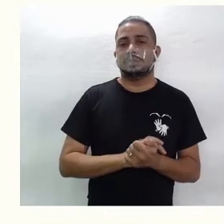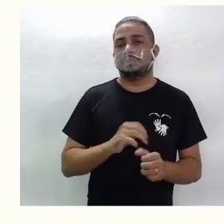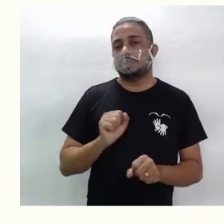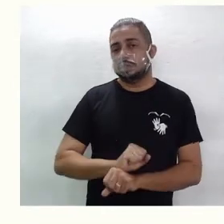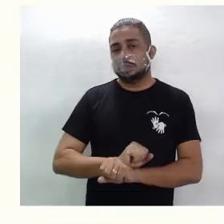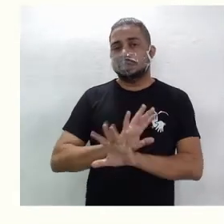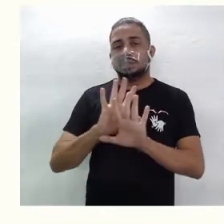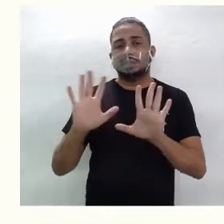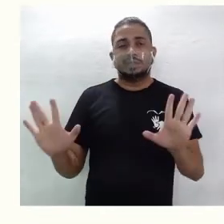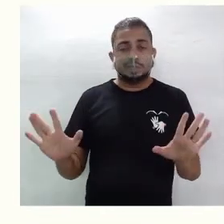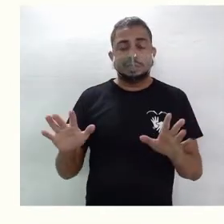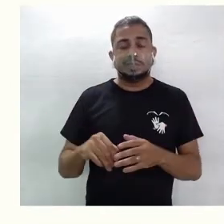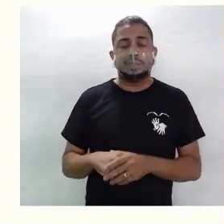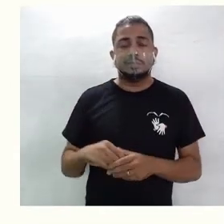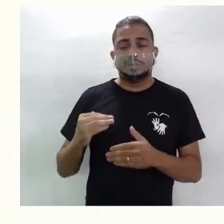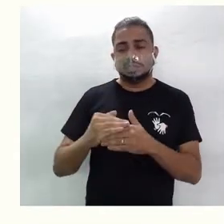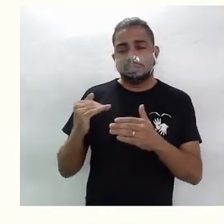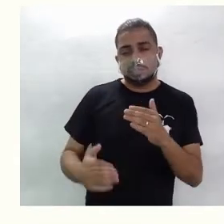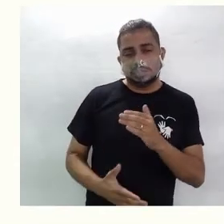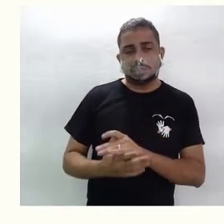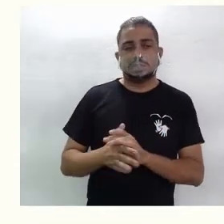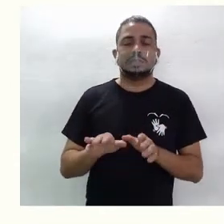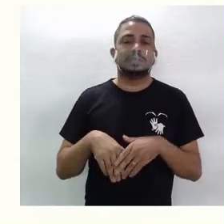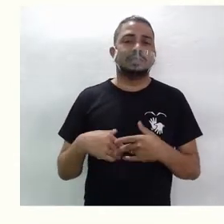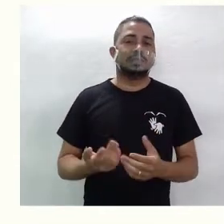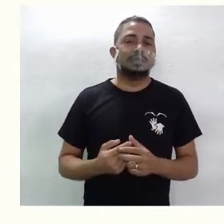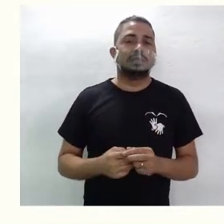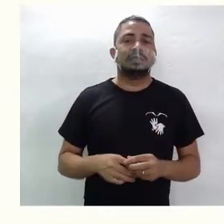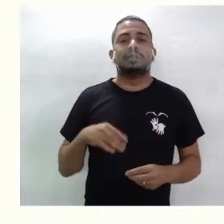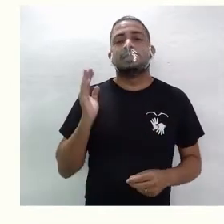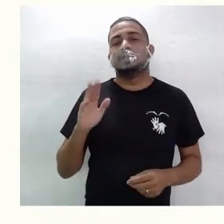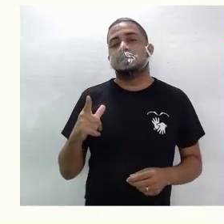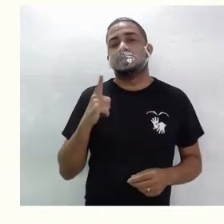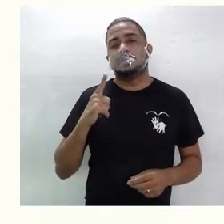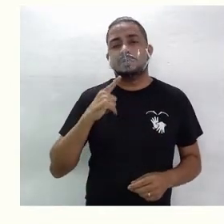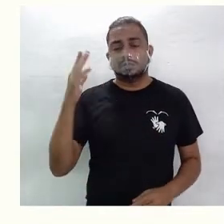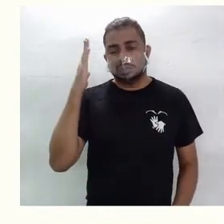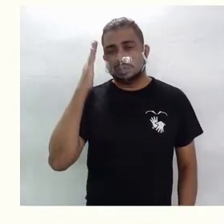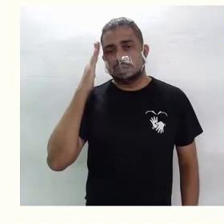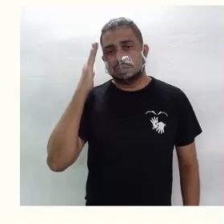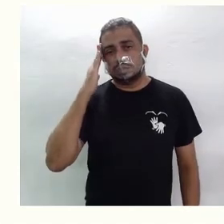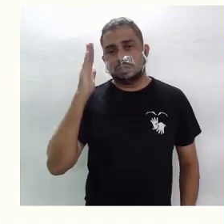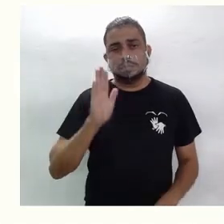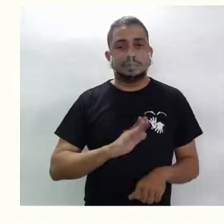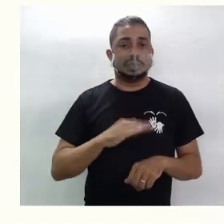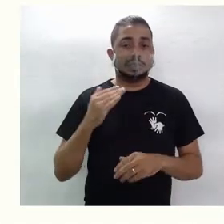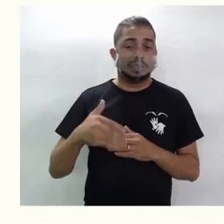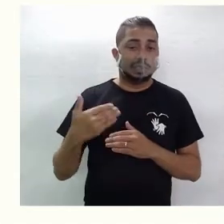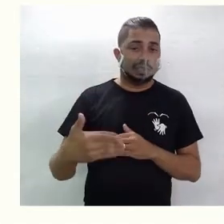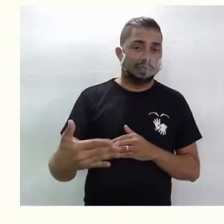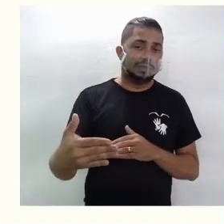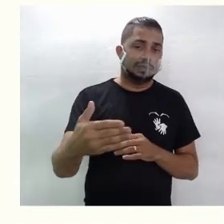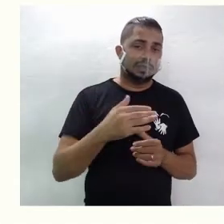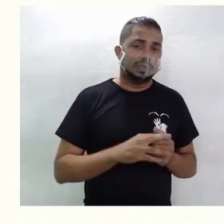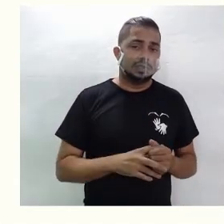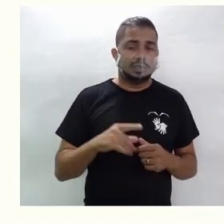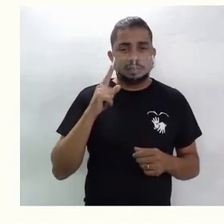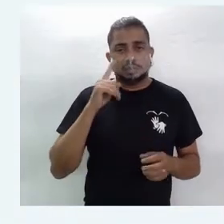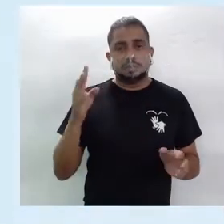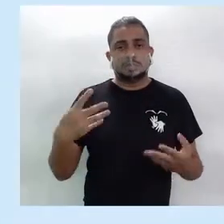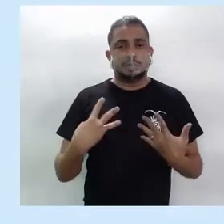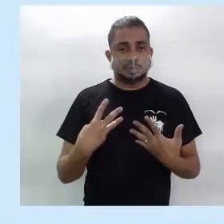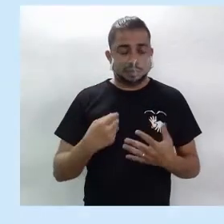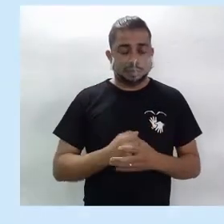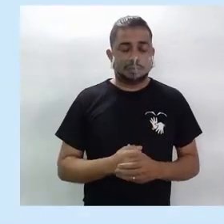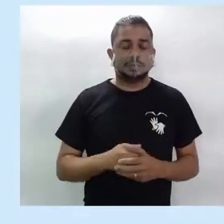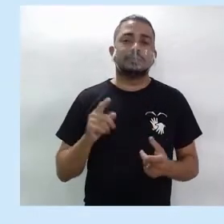claras são áreas mais rebaixadas, tá? Então, já tem um grau de entendimento um pouco mais elevado, tá? Gente, olha para mim.